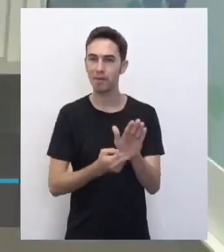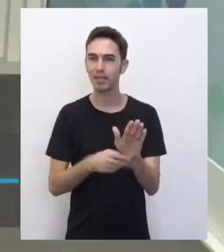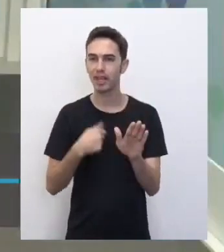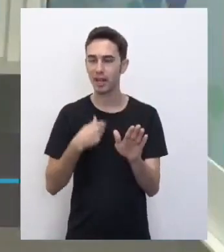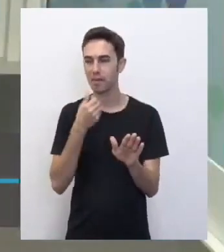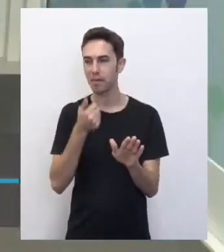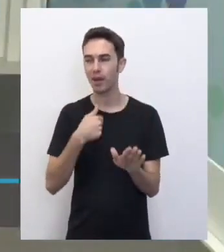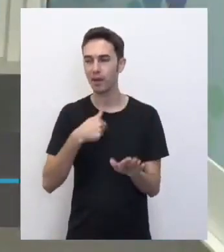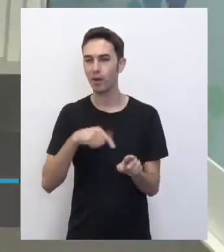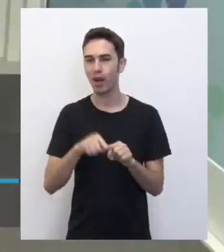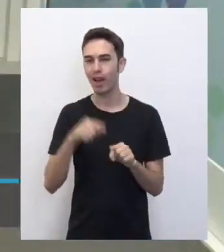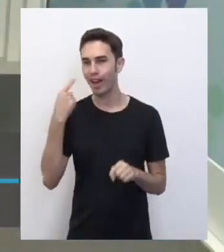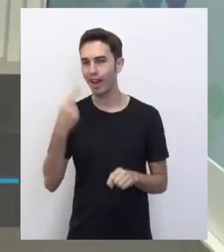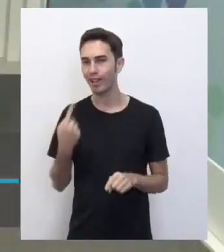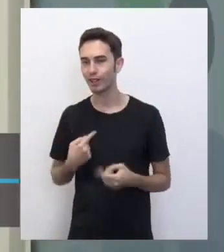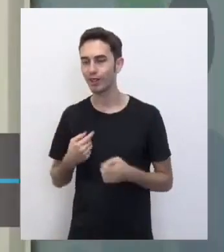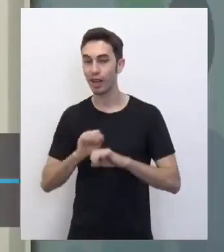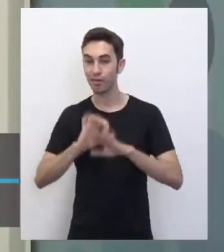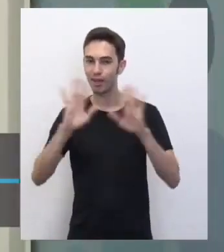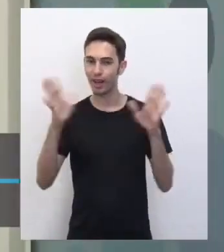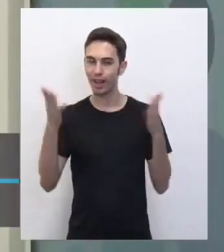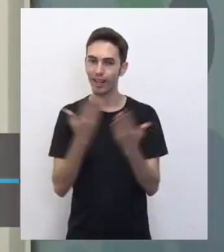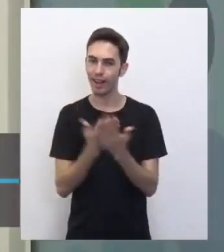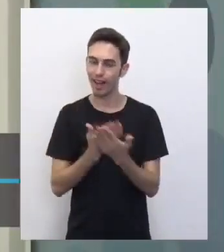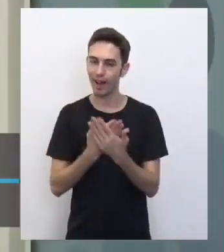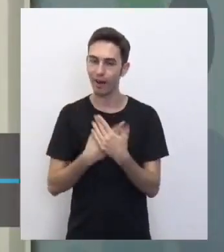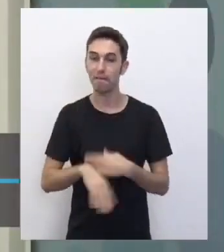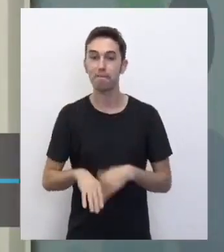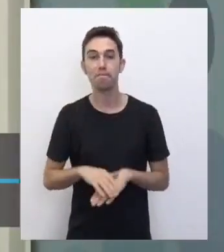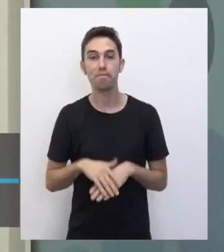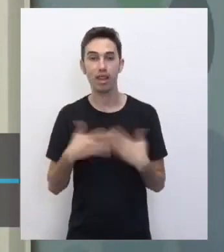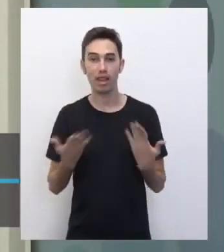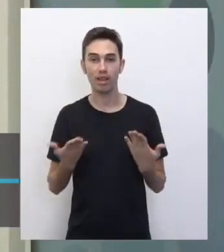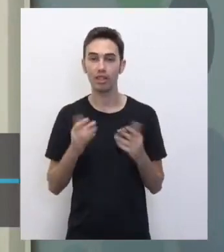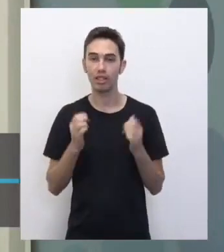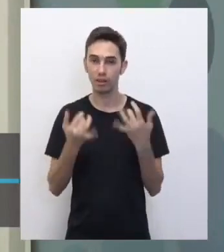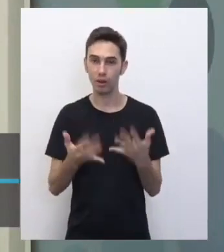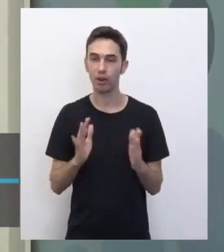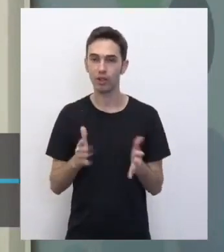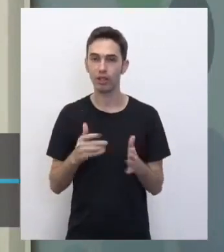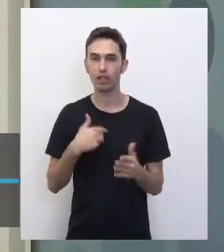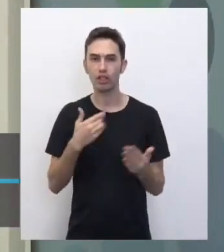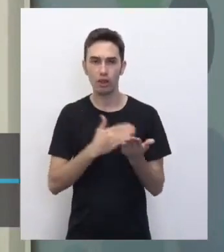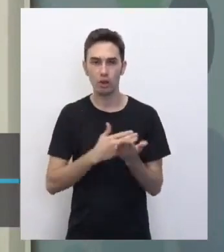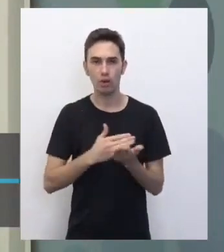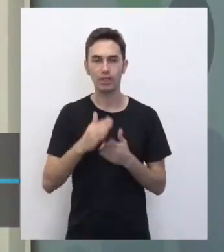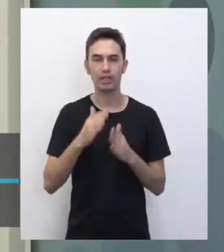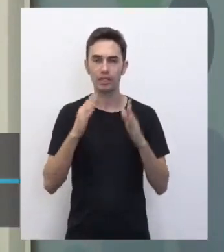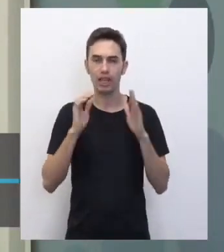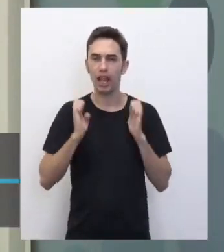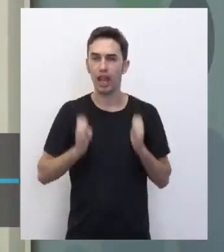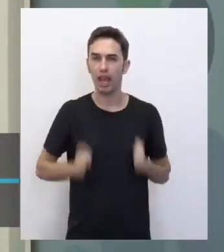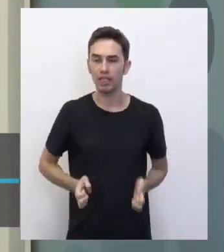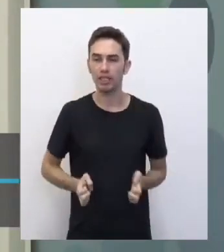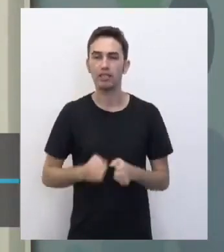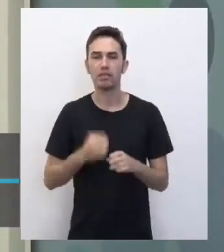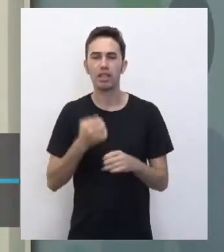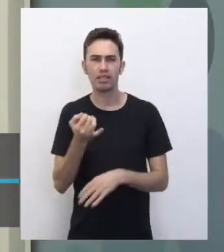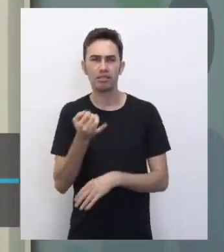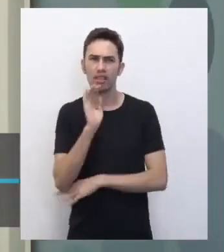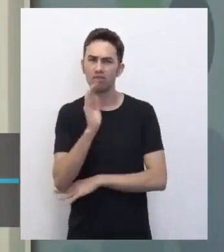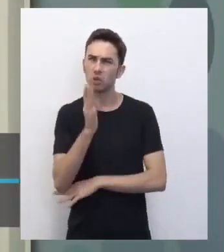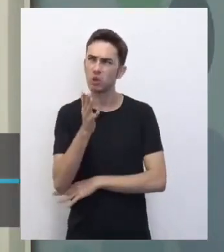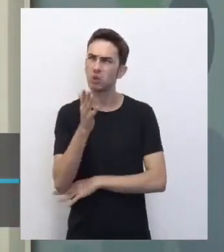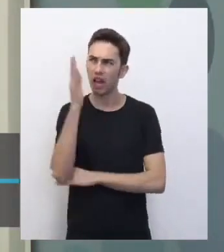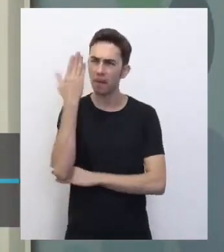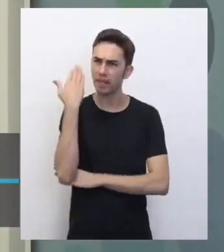Jennifer hoje, abrilhantando a nossa aula. Como já foi dito, a gente vai trabalhar aqui uma introdução à ética, e antes que alguém se questione, mas a gente